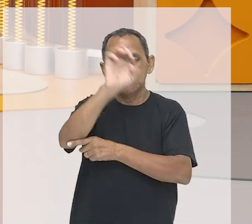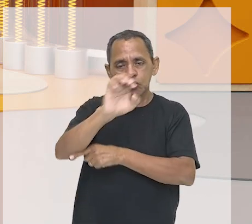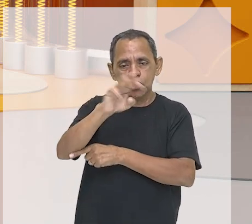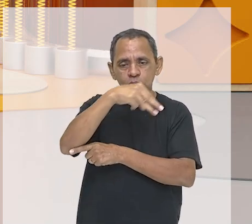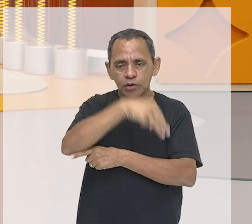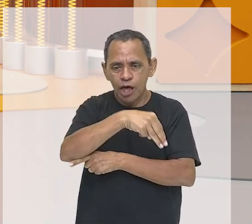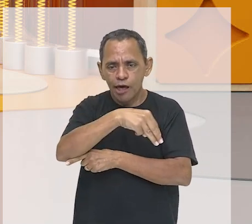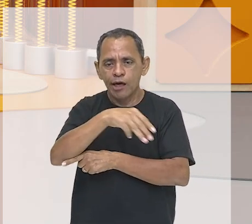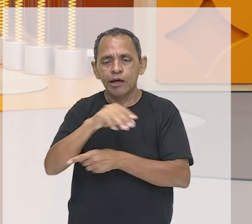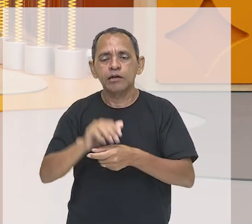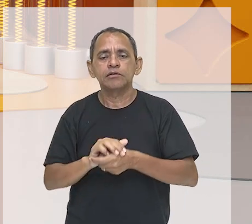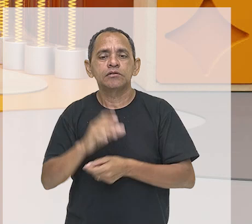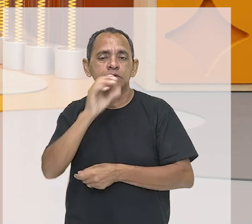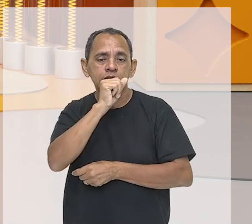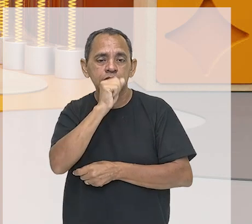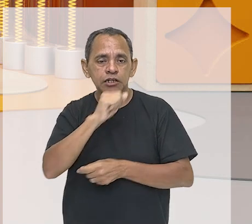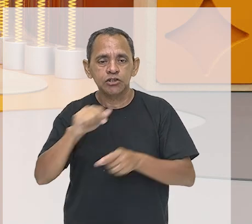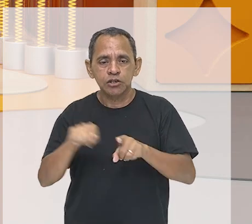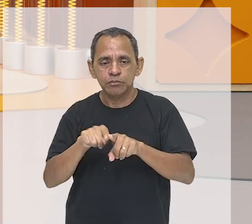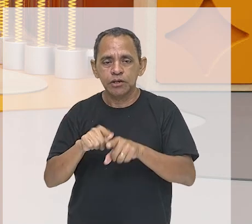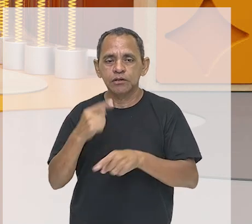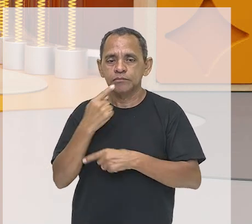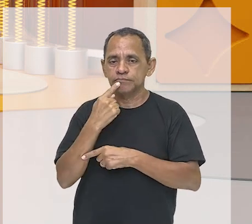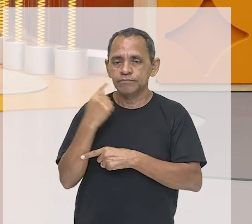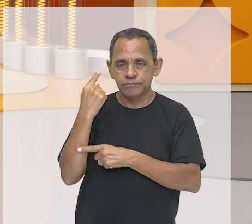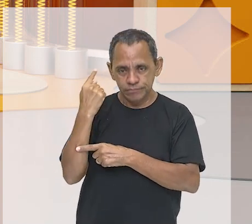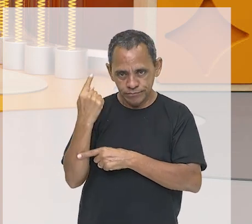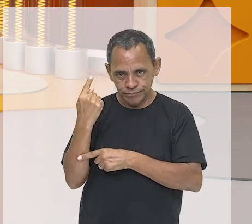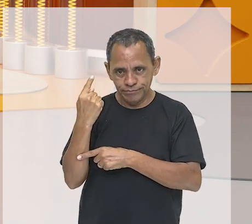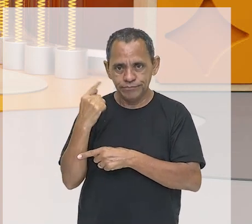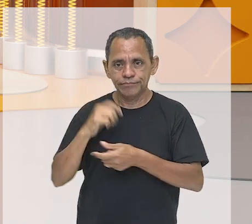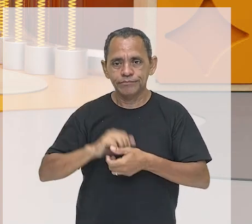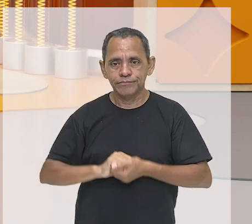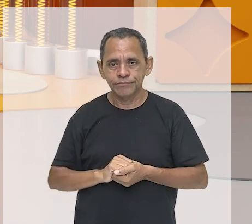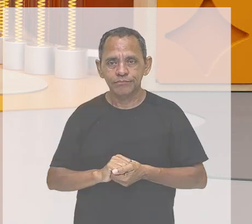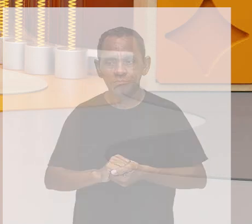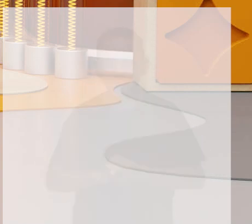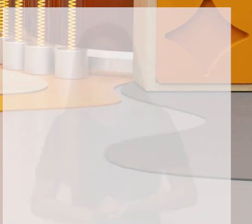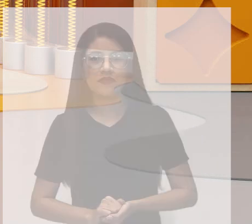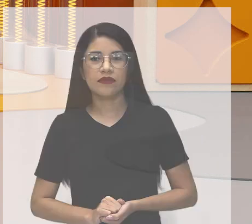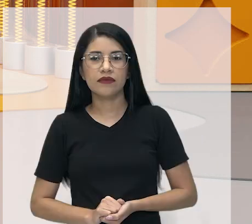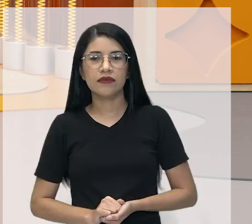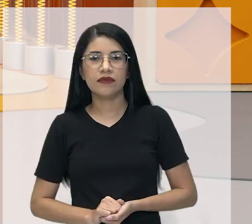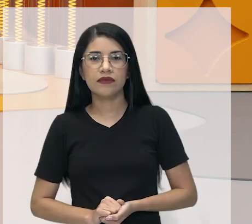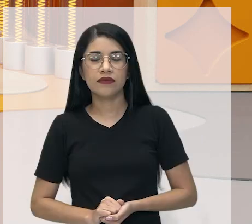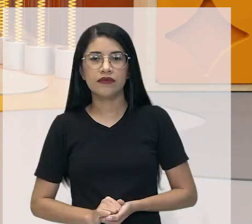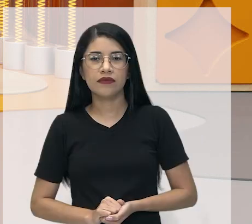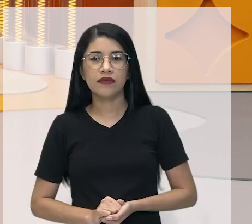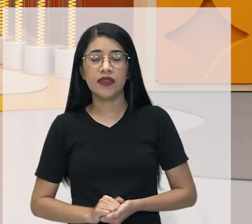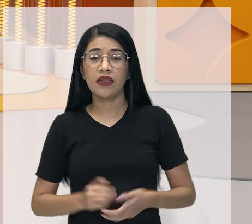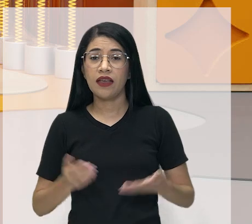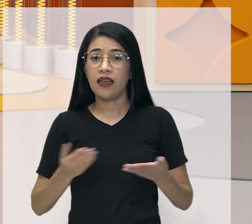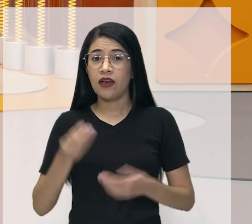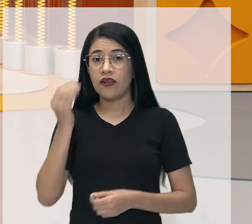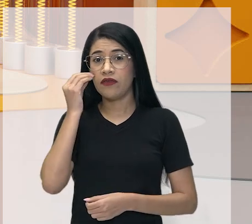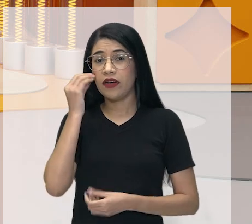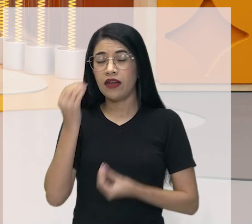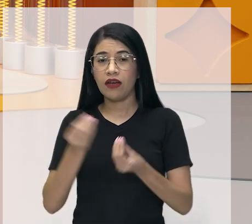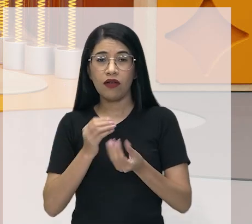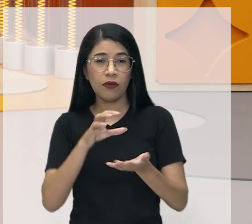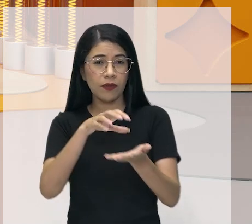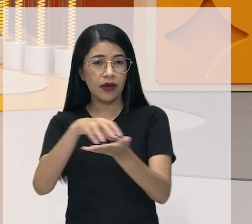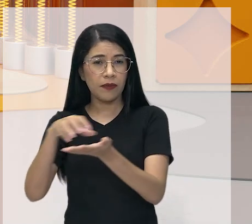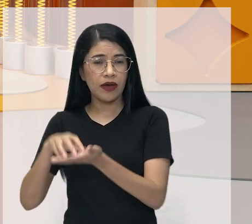laranja, tá? Então essa é a regionalização da Europa. Mas vamos dar uma olhada como que os setores aí de